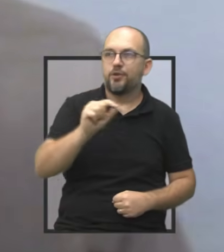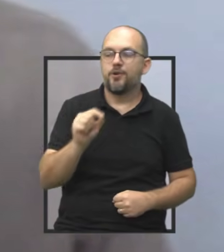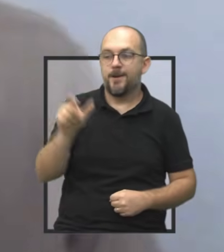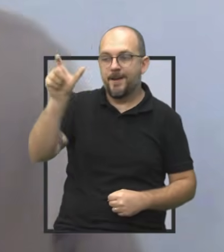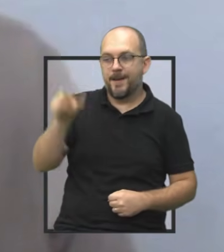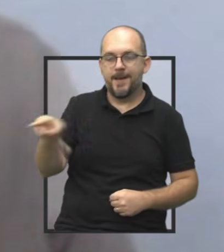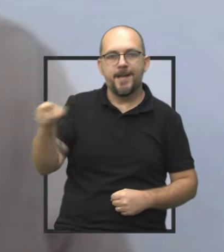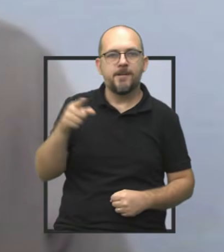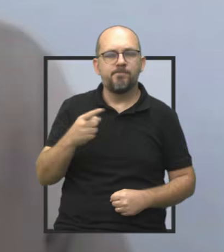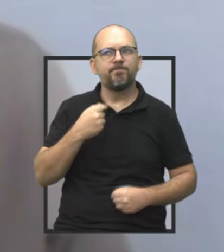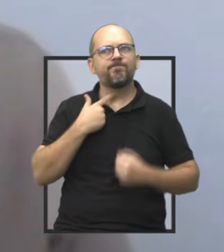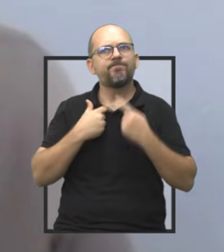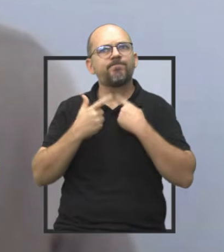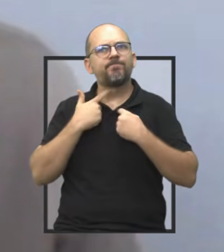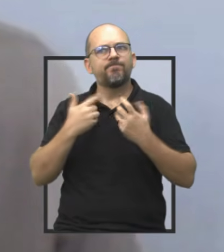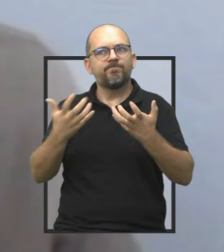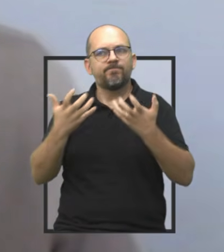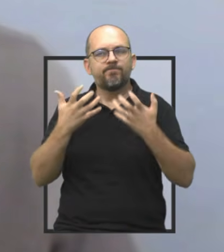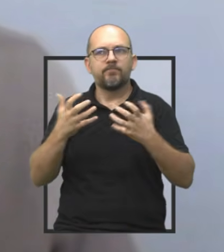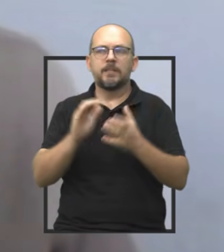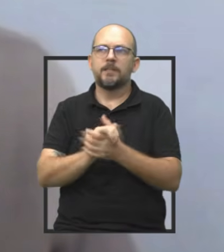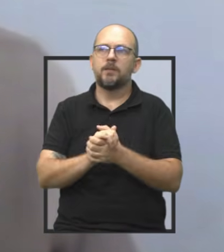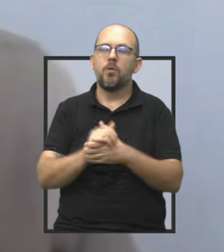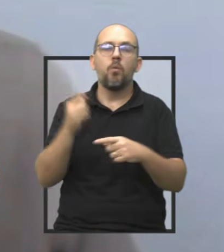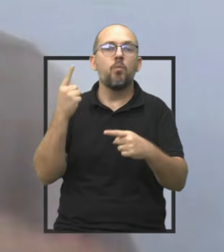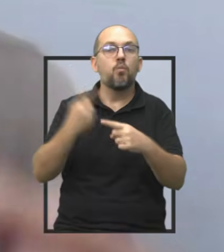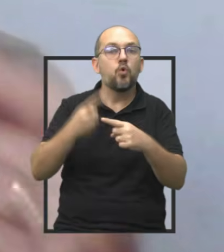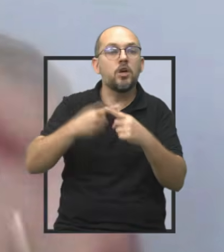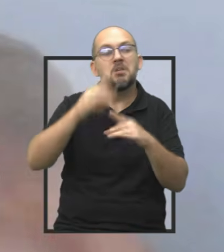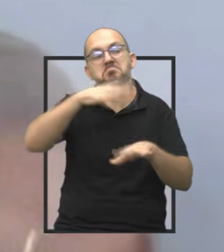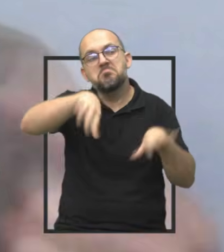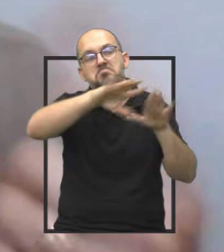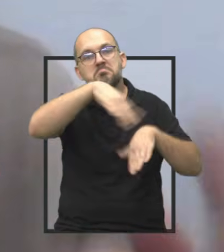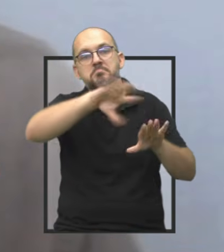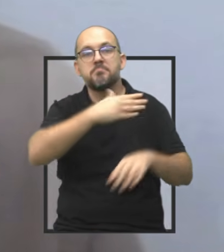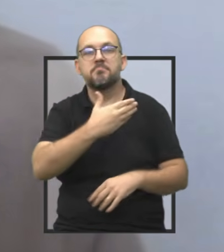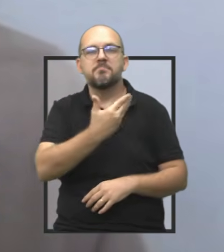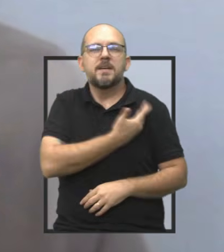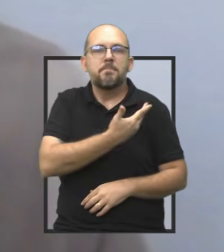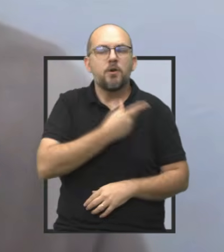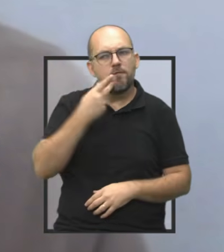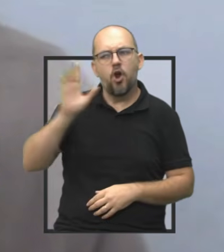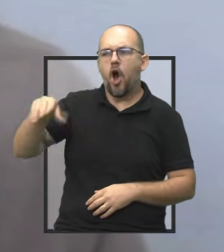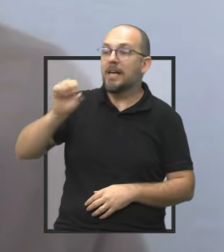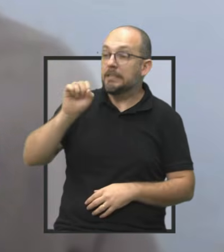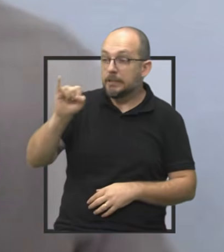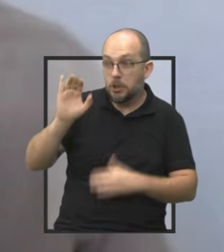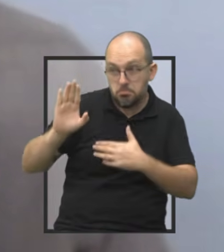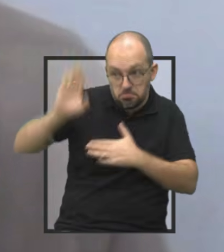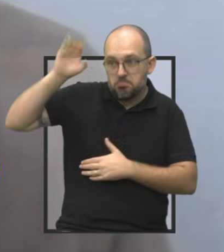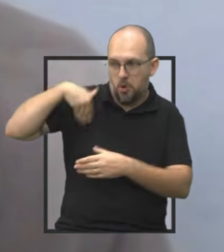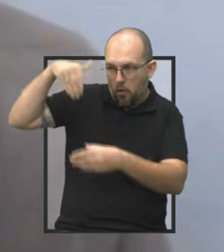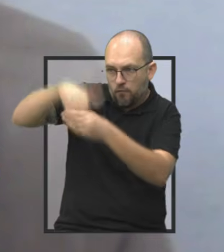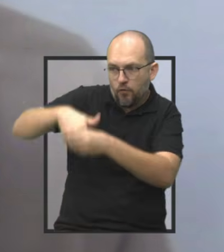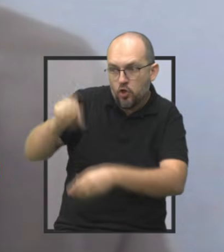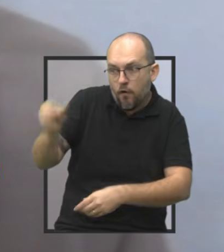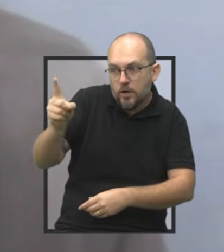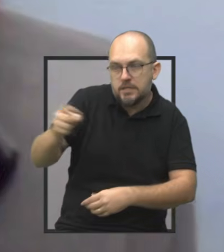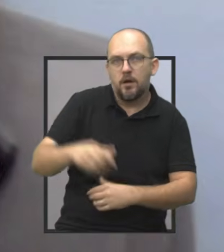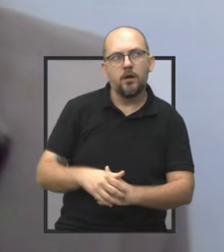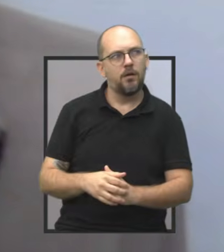você que esse desejo, acho que foi dele ouvir algumas pessoas que votariam